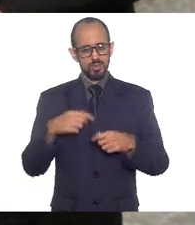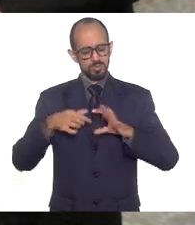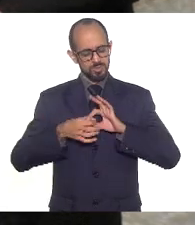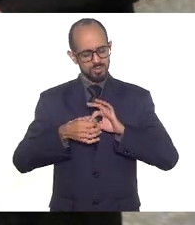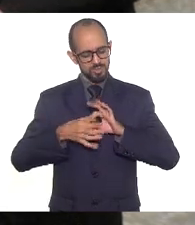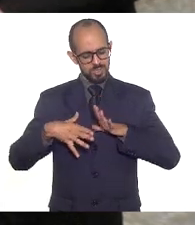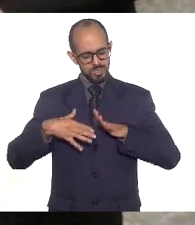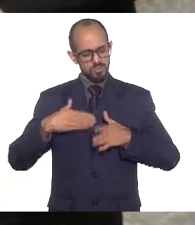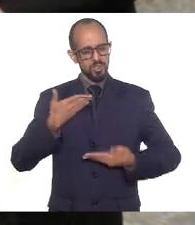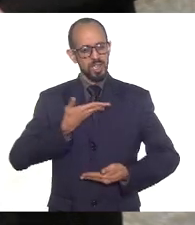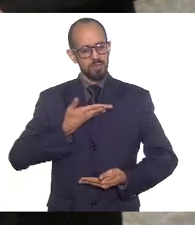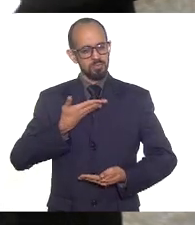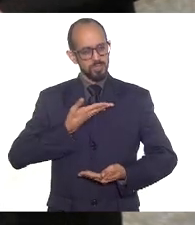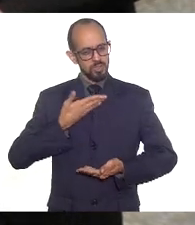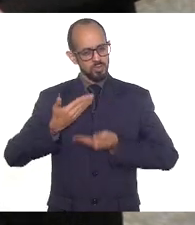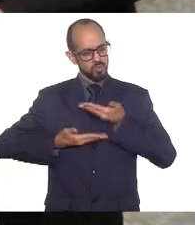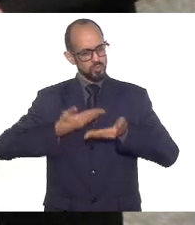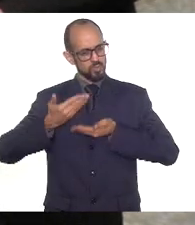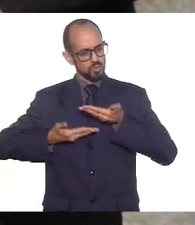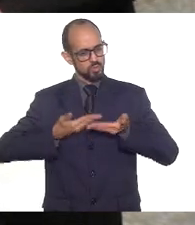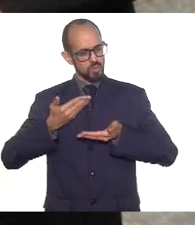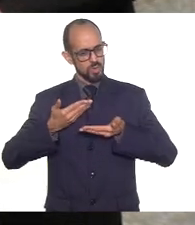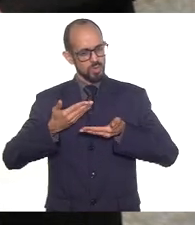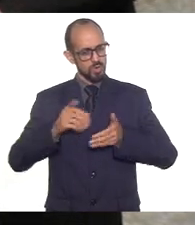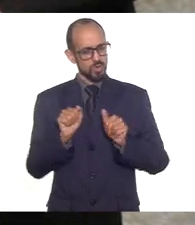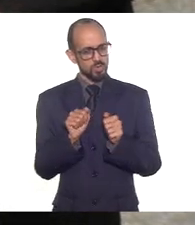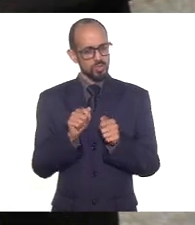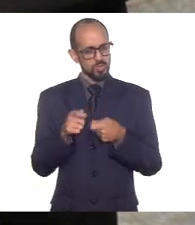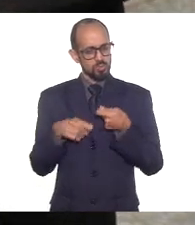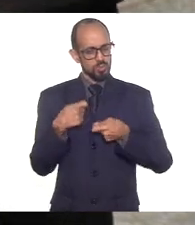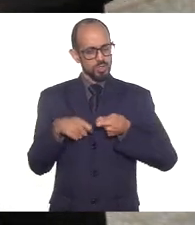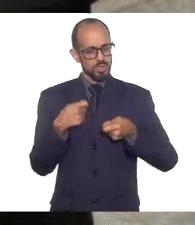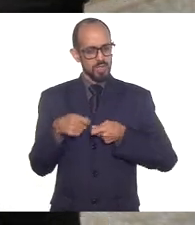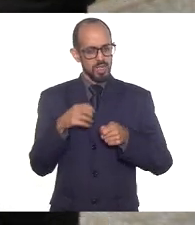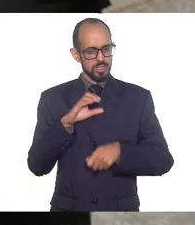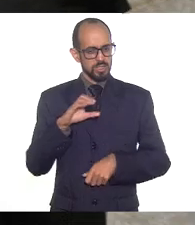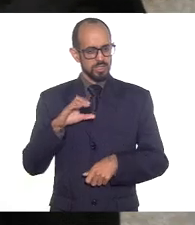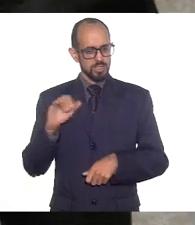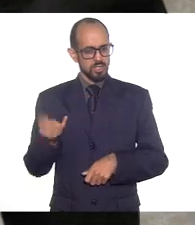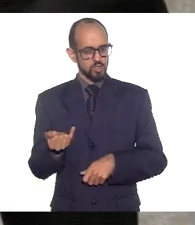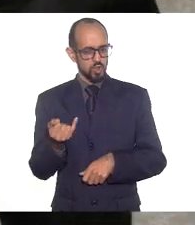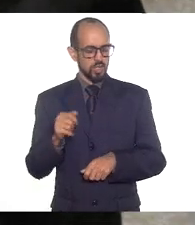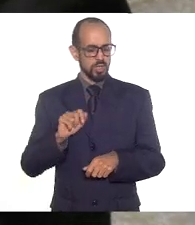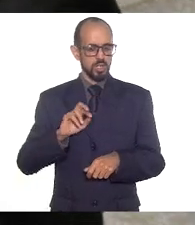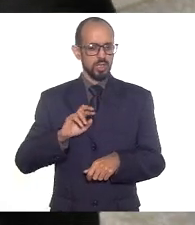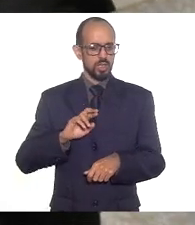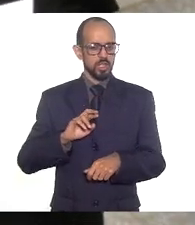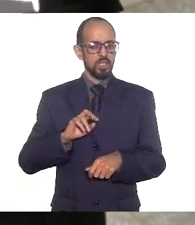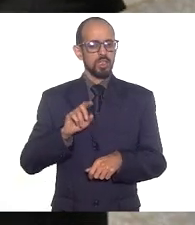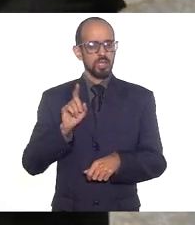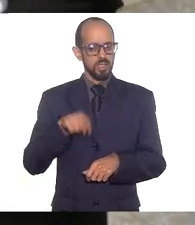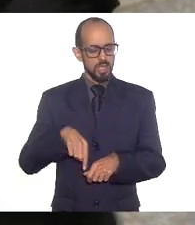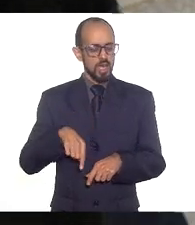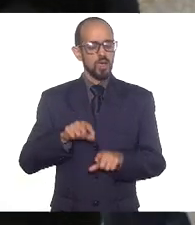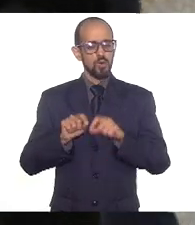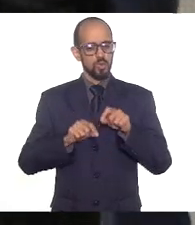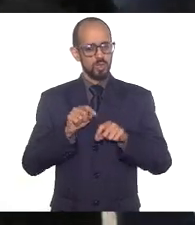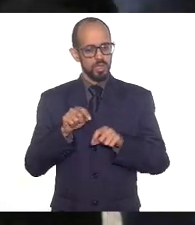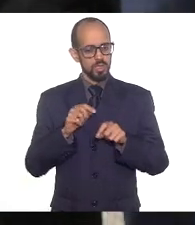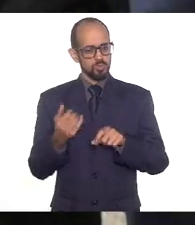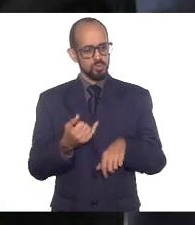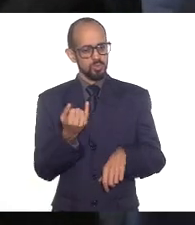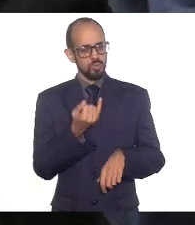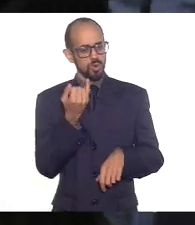democrática Então amiga de nos ajudar a conduzir essa comissão que é sem dúvida nenhuma comissão de muita valia